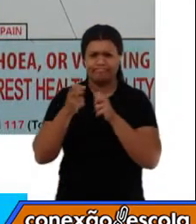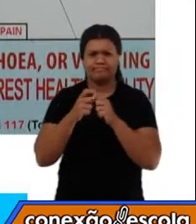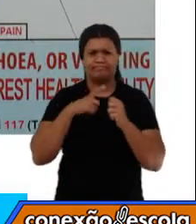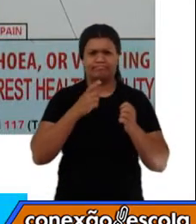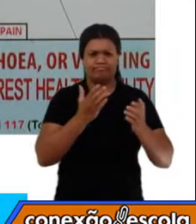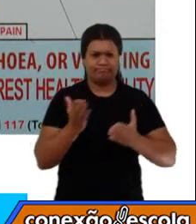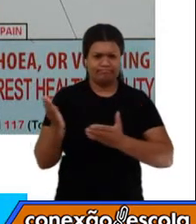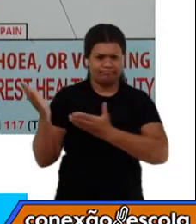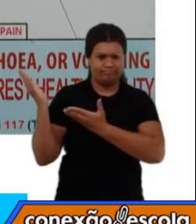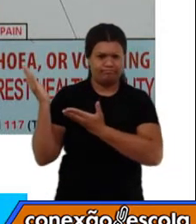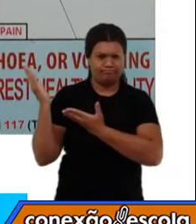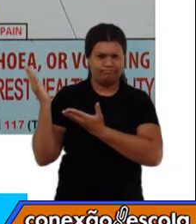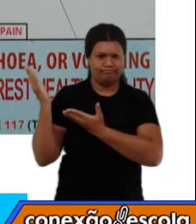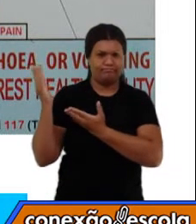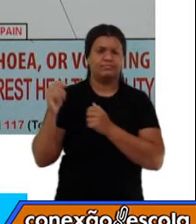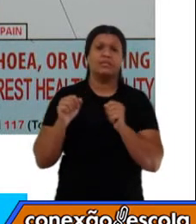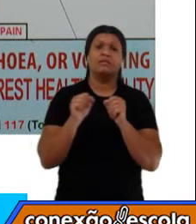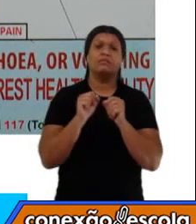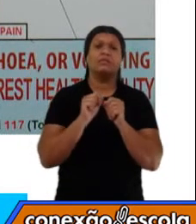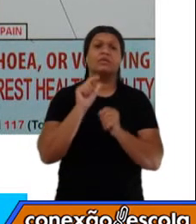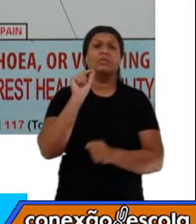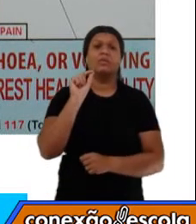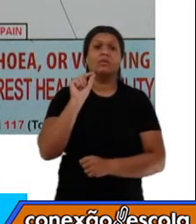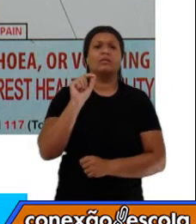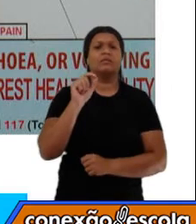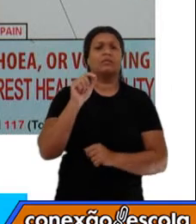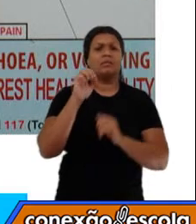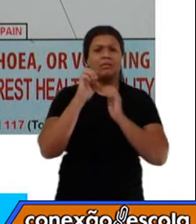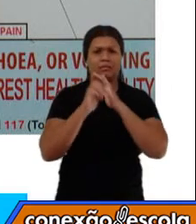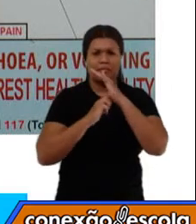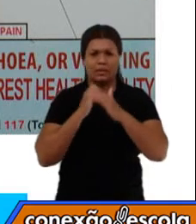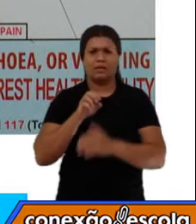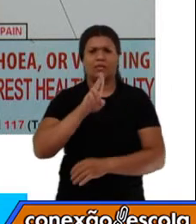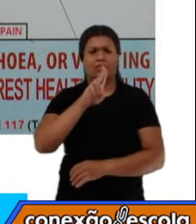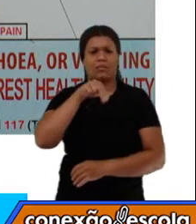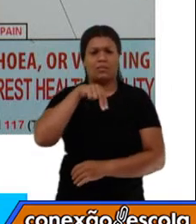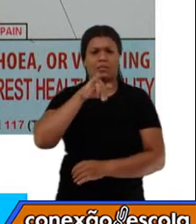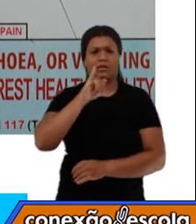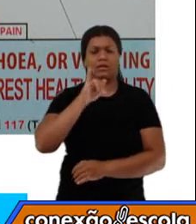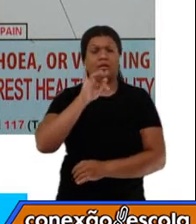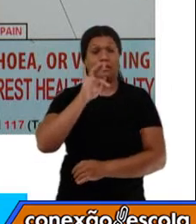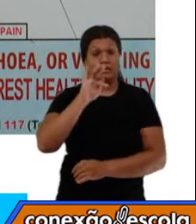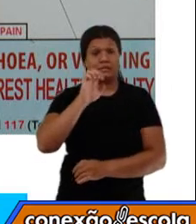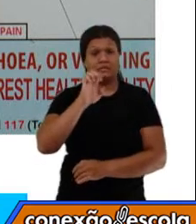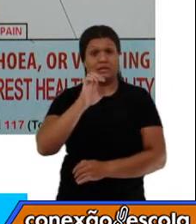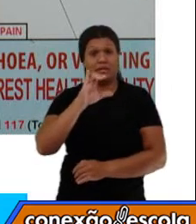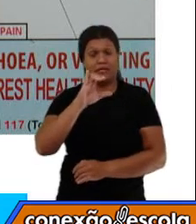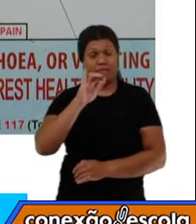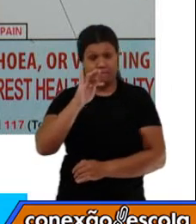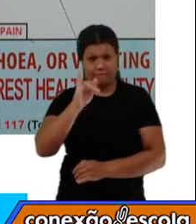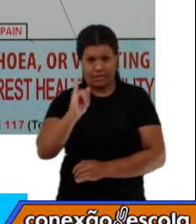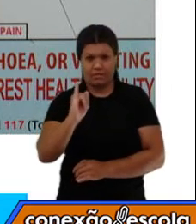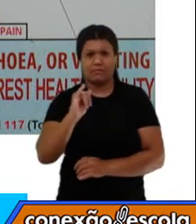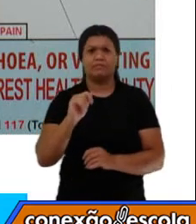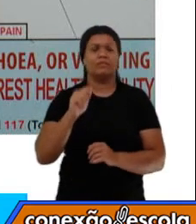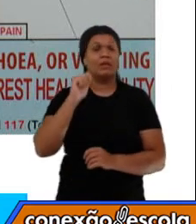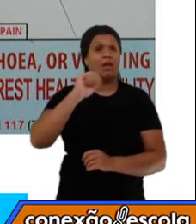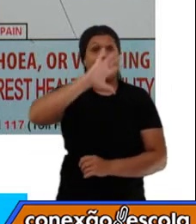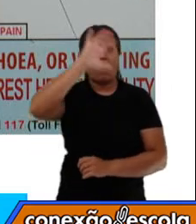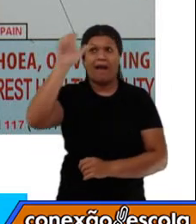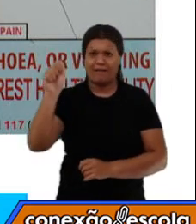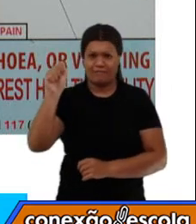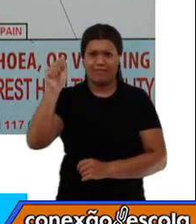aqui foi feito pela Unicef para as pessoas da África do Sul, na época em que havia uma epidemia